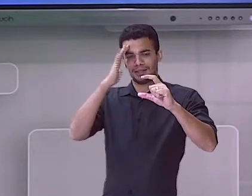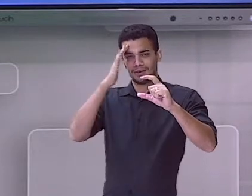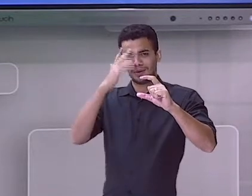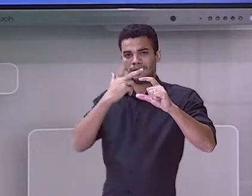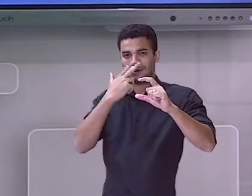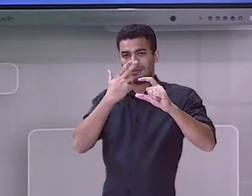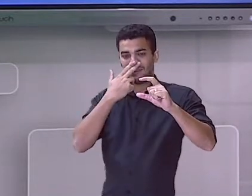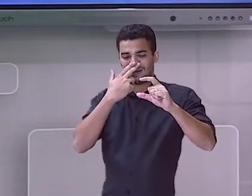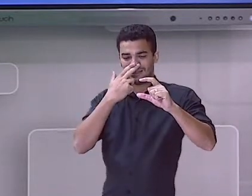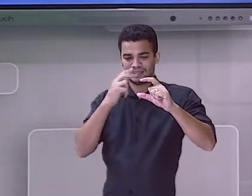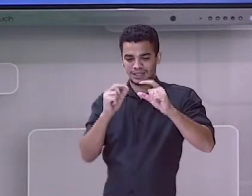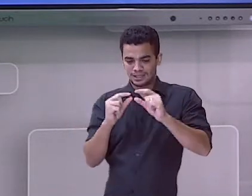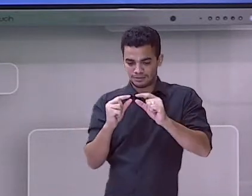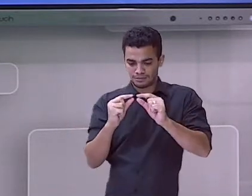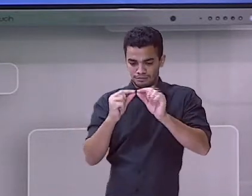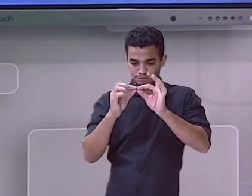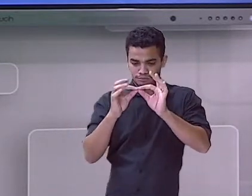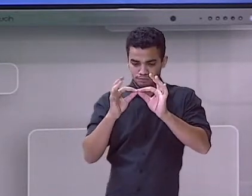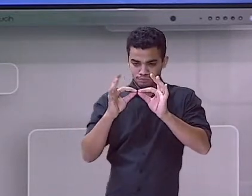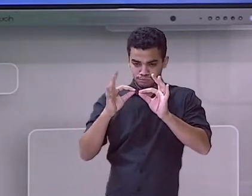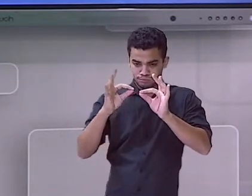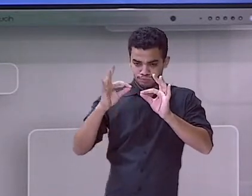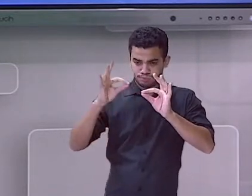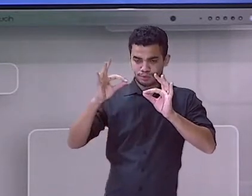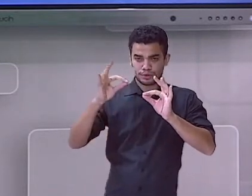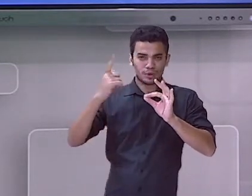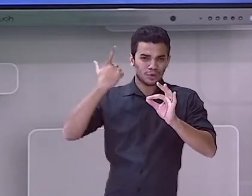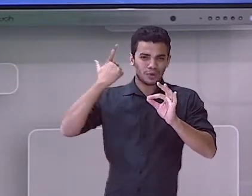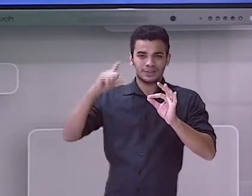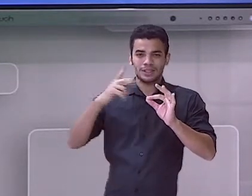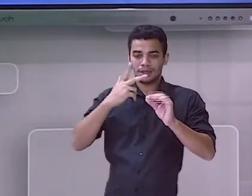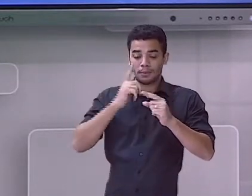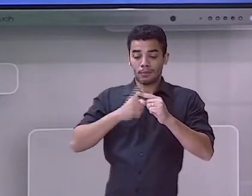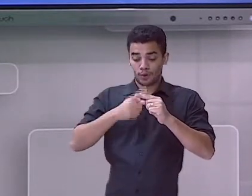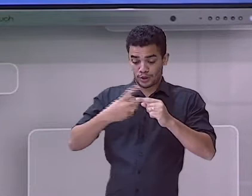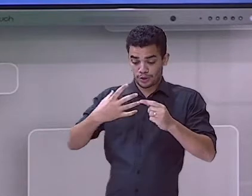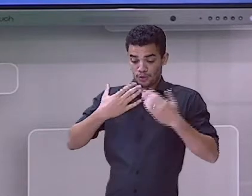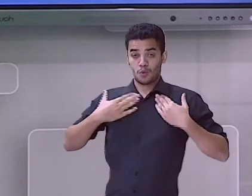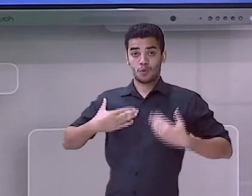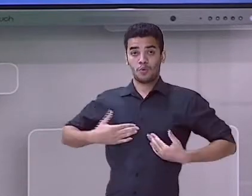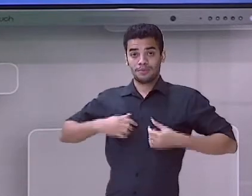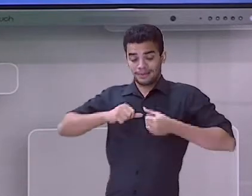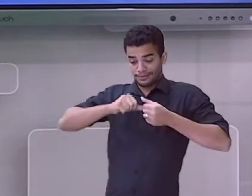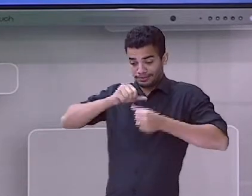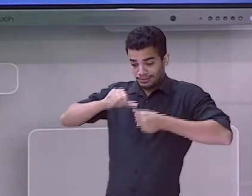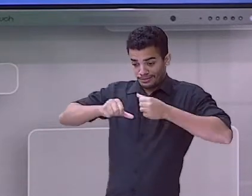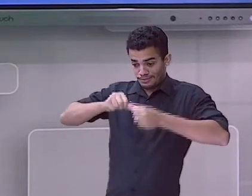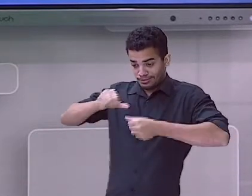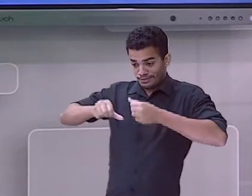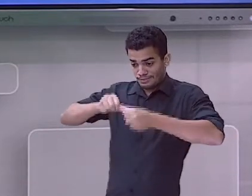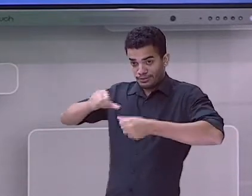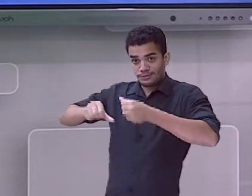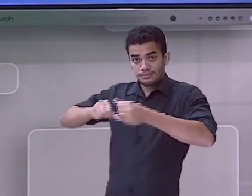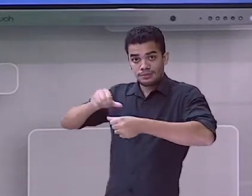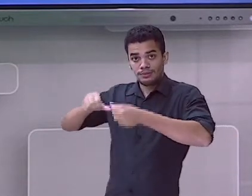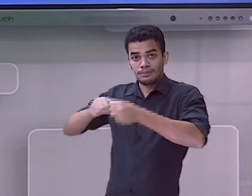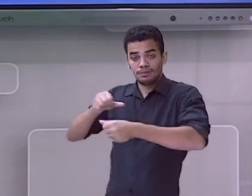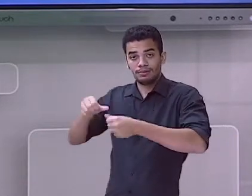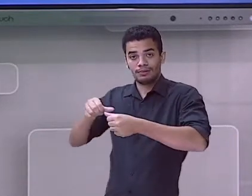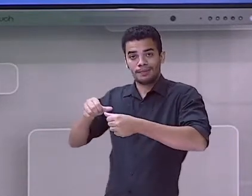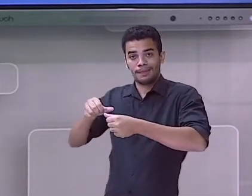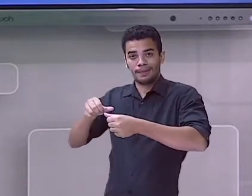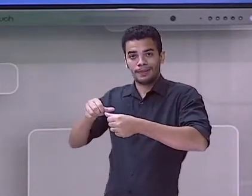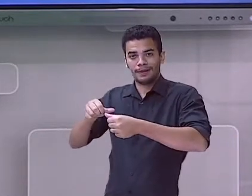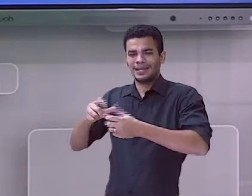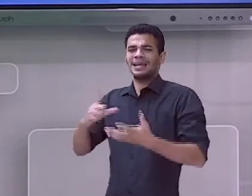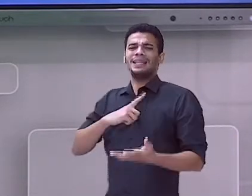Aparentemente, quando você chega lá e acha a casquinha dela, e os antigos diziam, sei lá, cantou até estourar, né, para